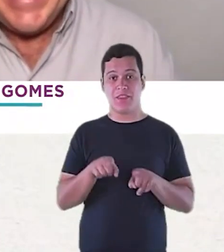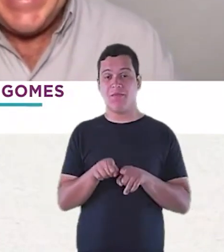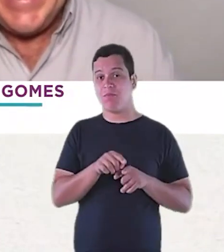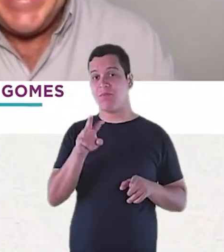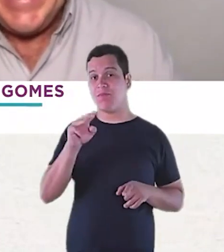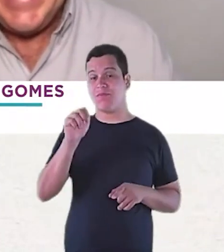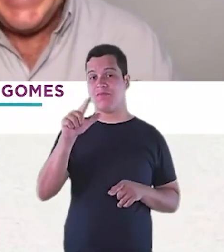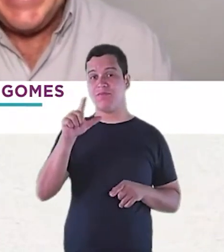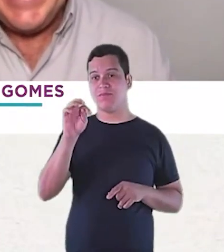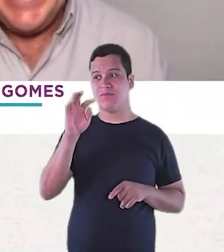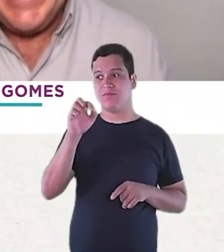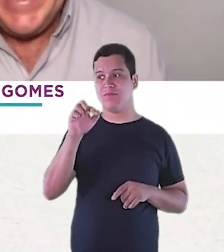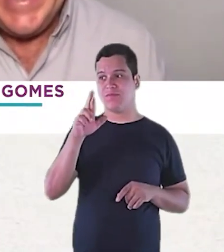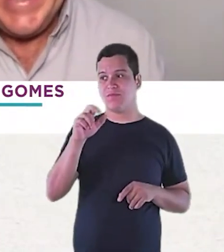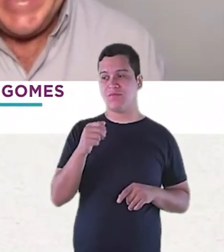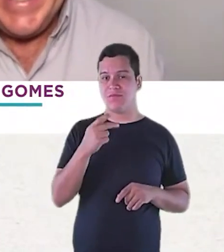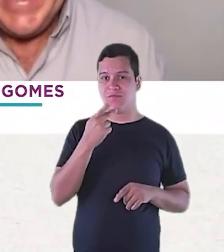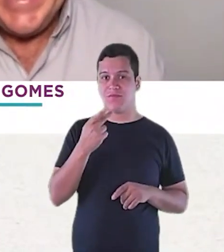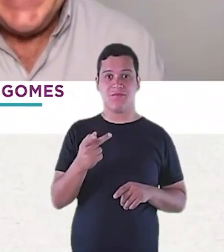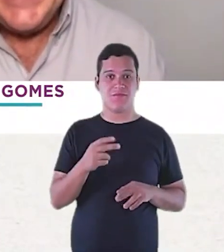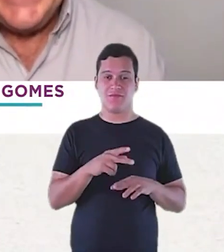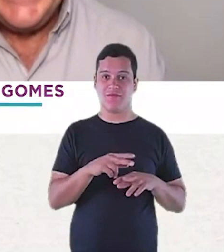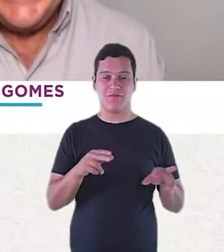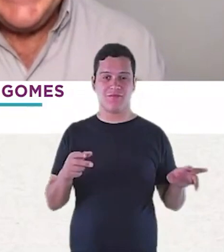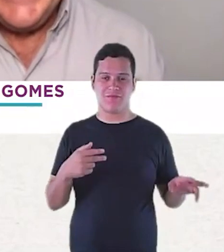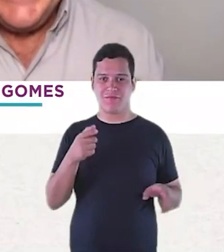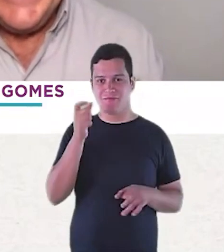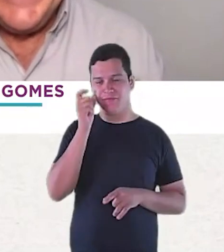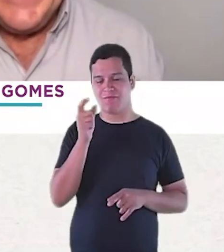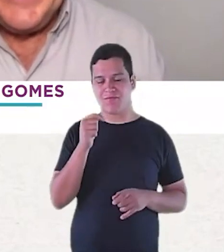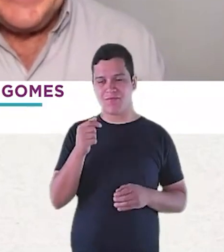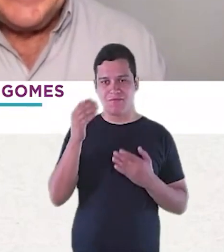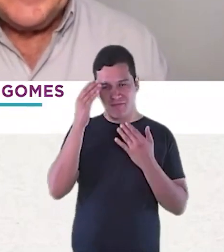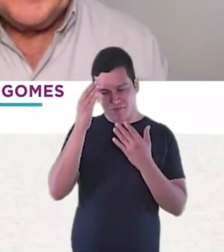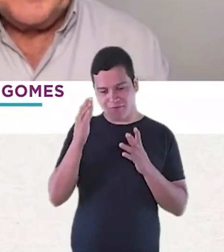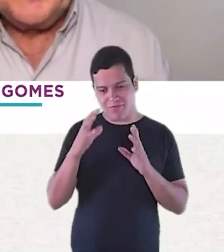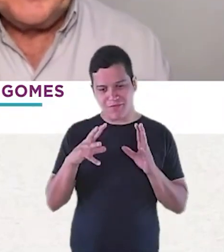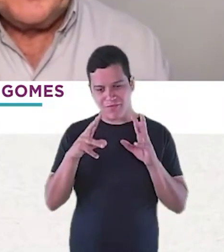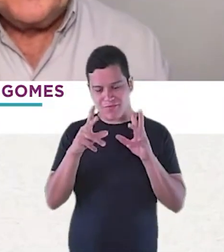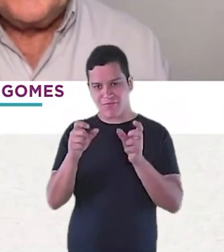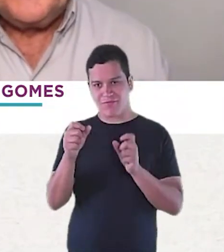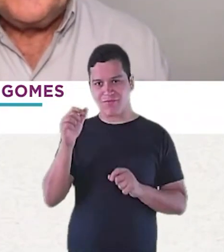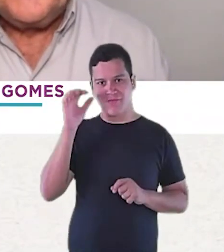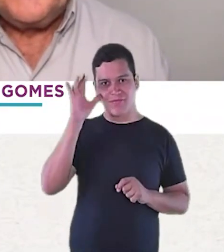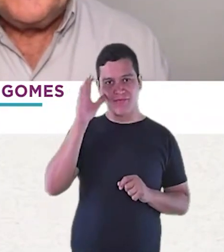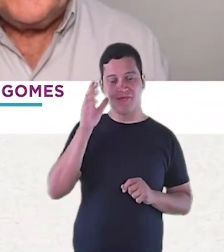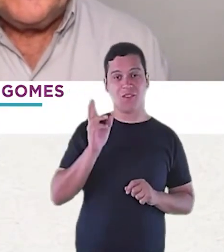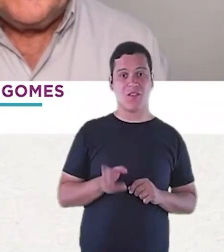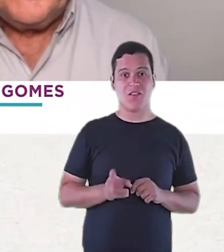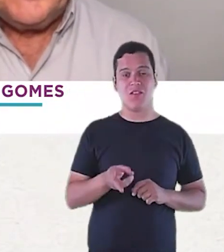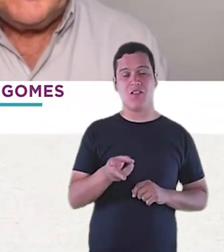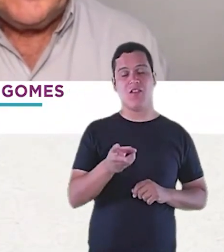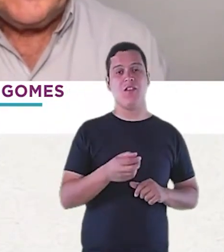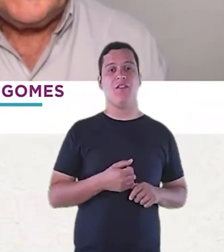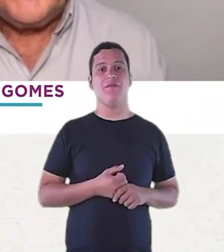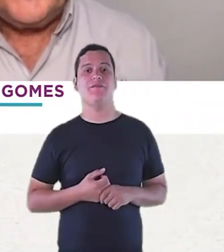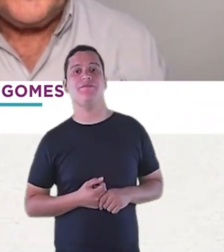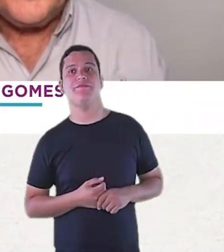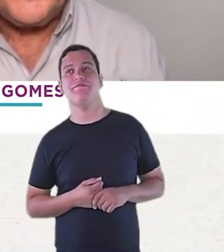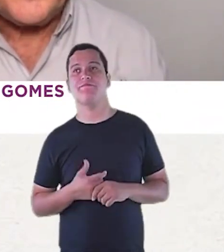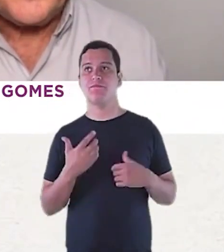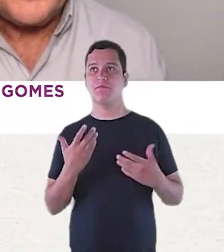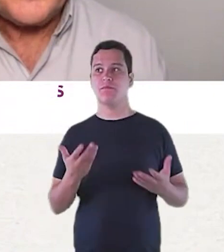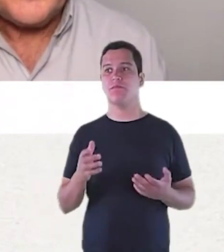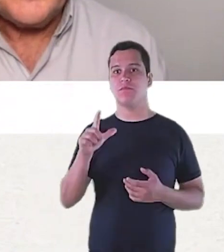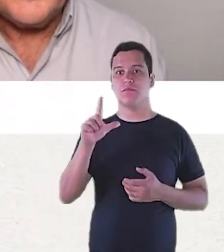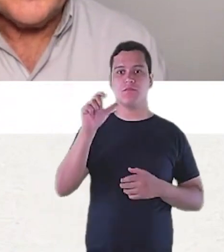assistindo, um monte de gente aqui. Muito obrigado pela presença, gente. e vamos continuar. Laurentino, me